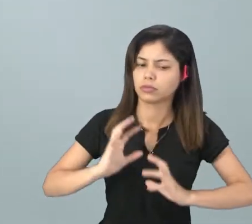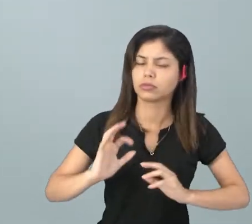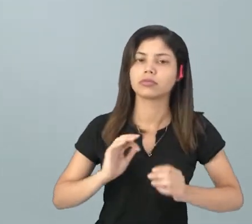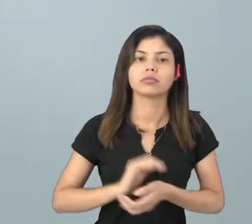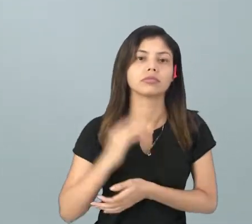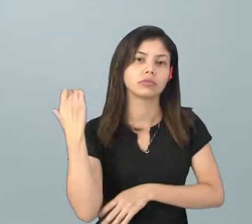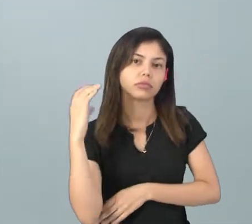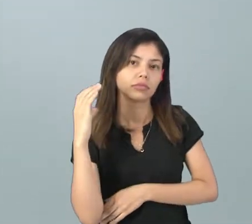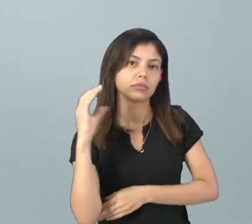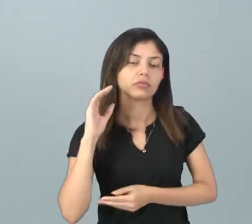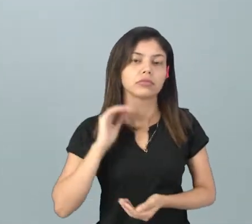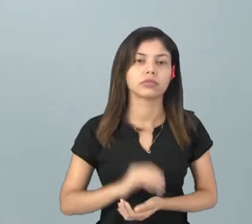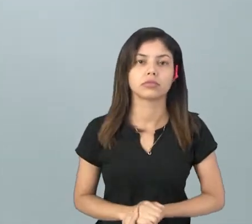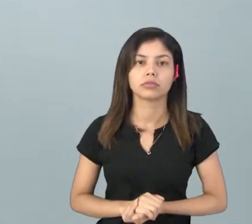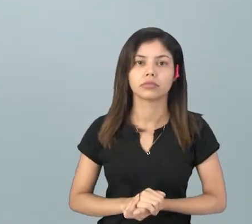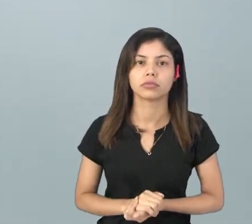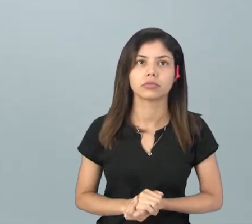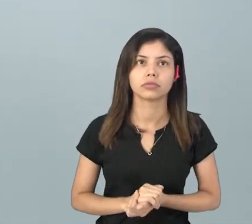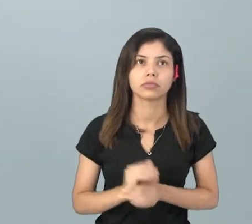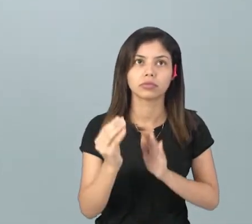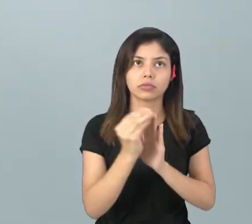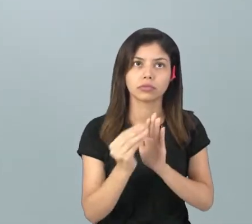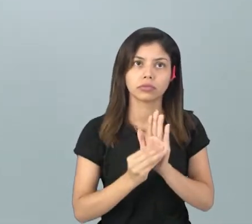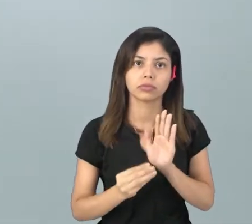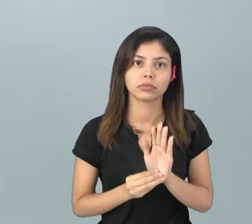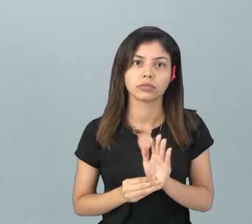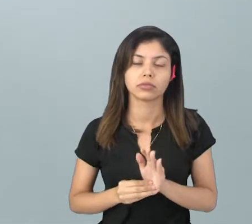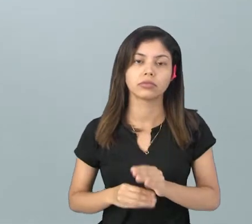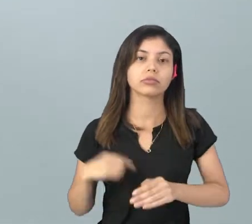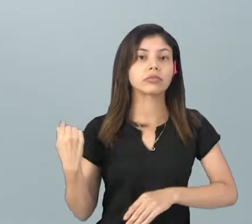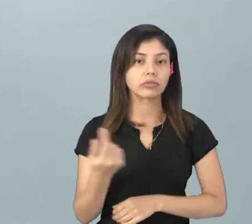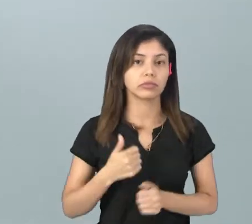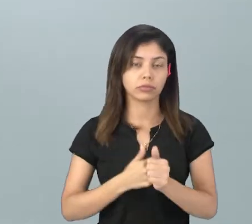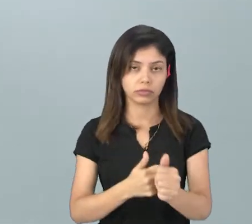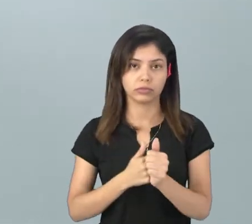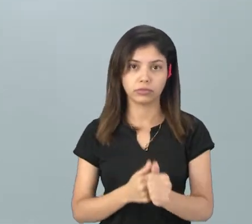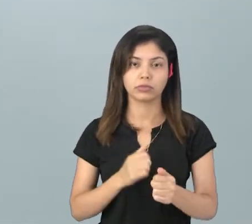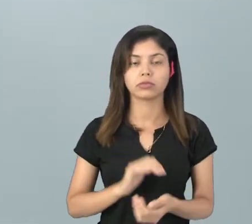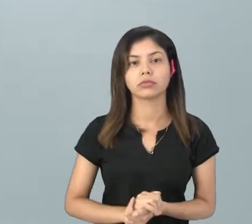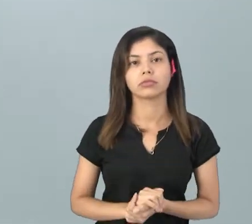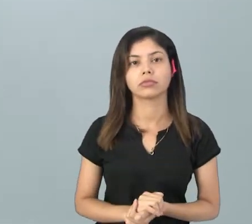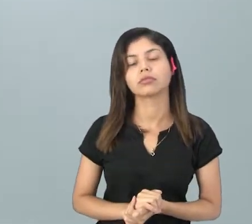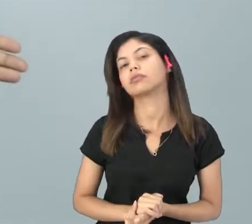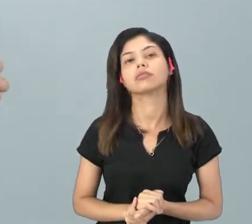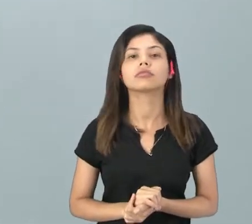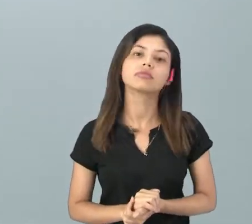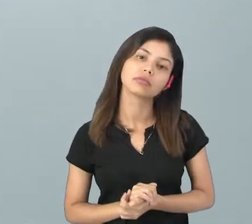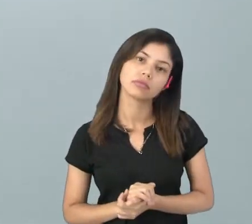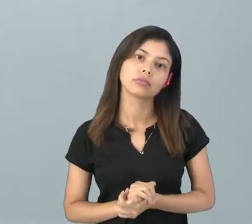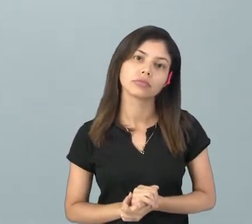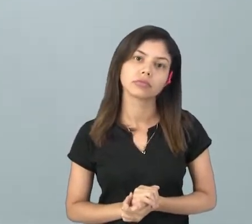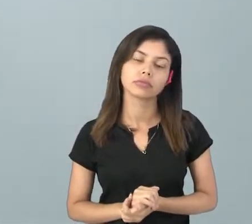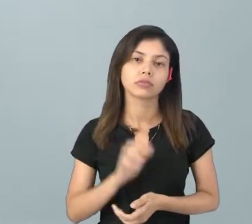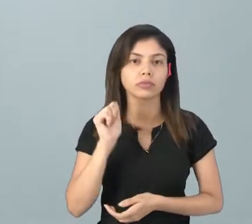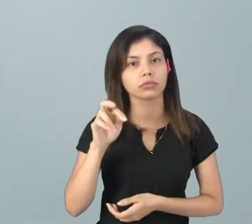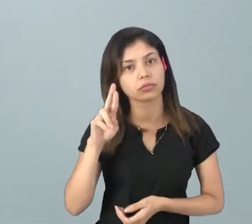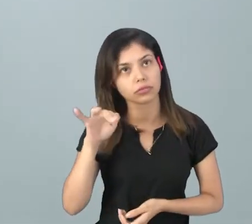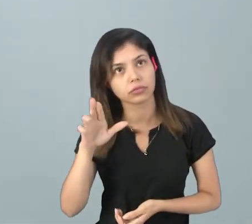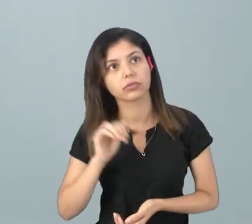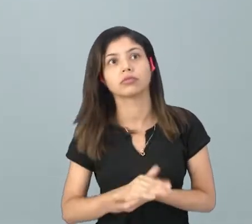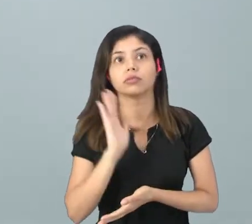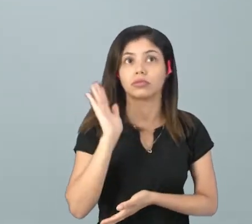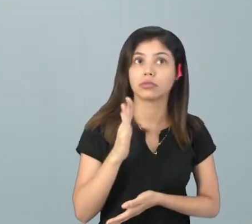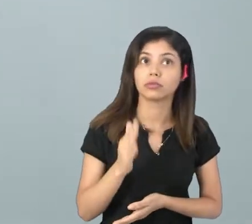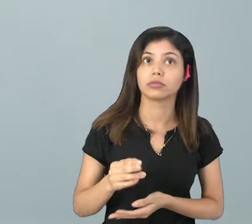a ciência ela tem um padrão, ela é exata, né? Nós seguimos o caminho da ciência, né? Que são, por exemplo, os ateístas. Já